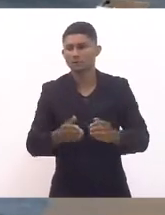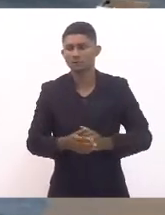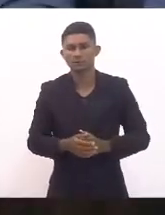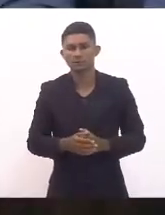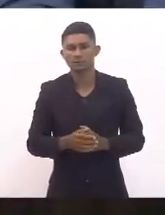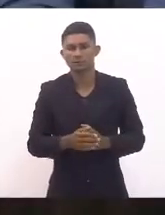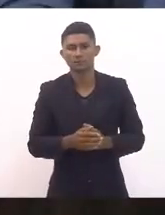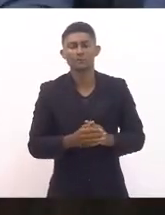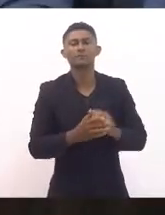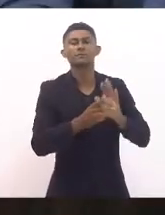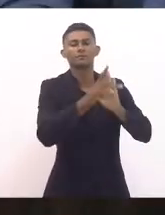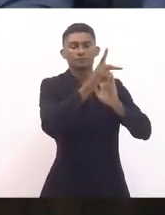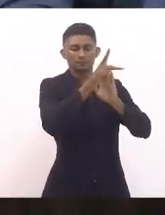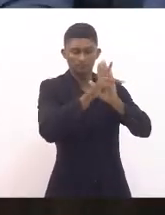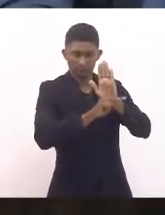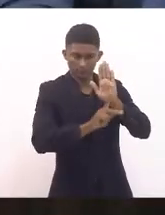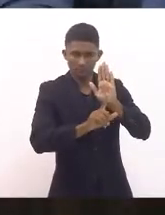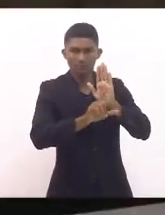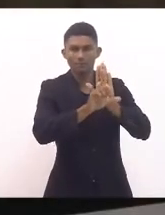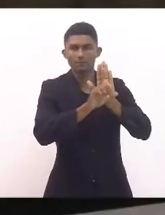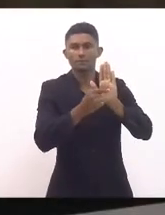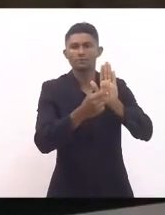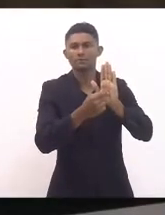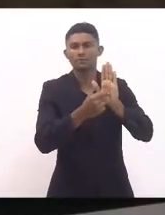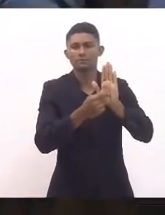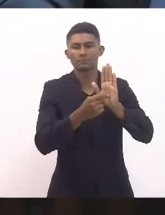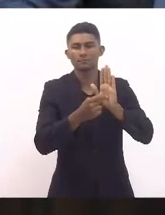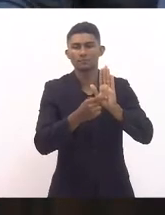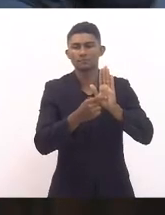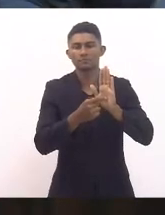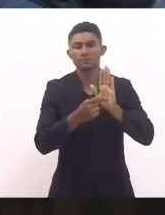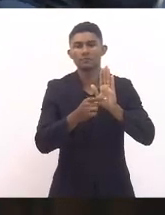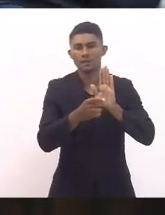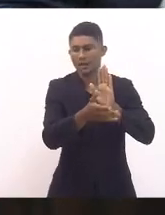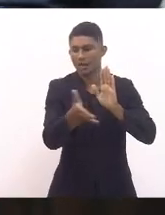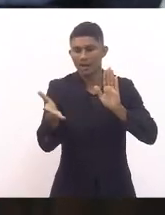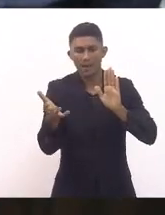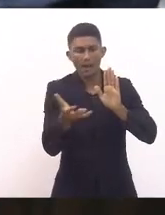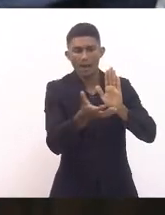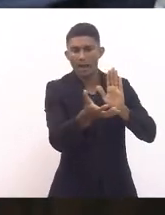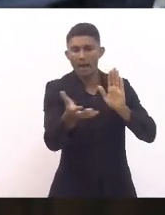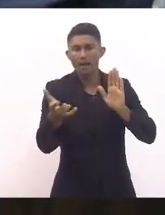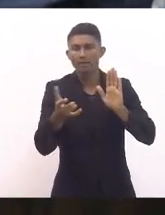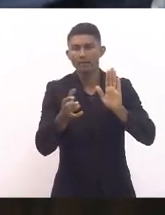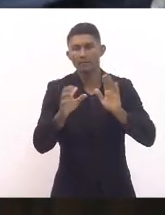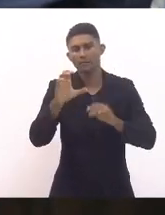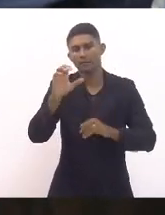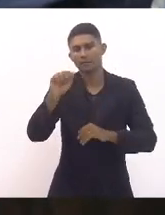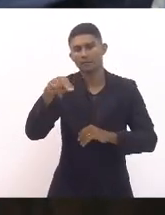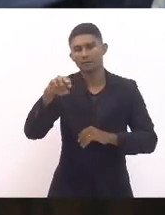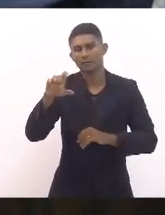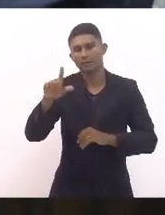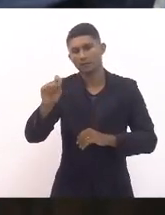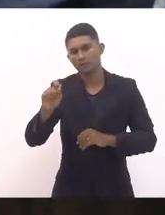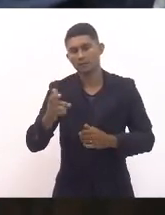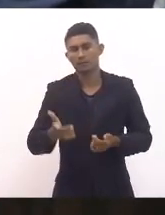Projeto do fertilizante, quem quer? Questão de ordem, senhor presidente. Subtenente, Canella,